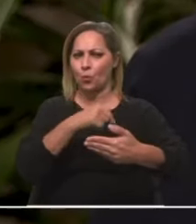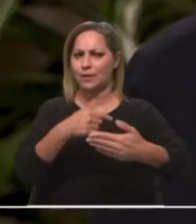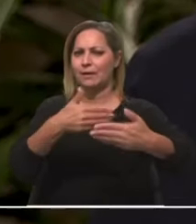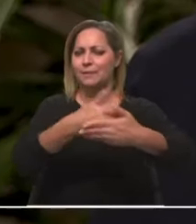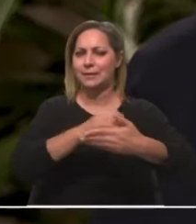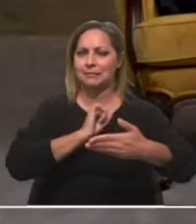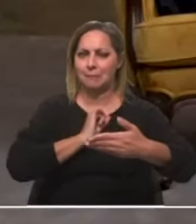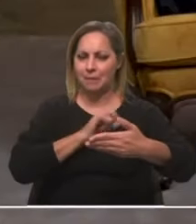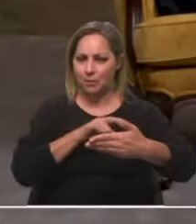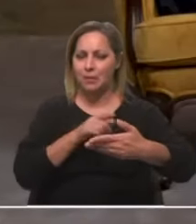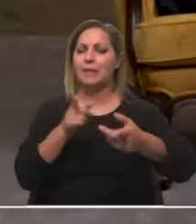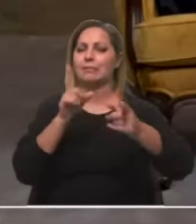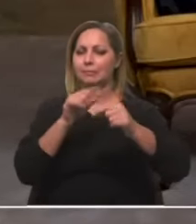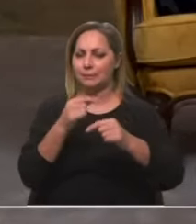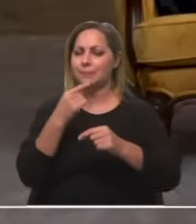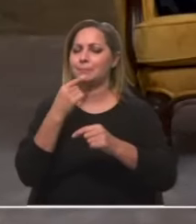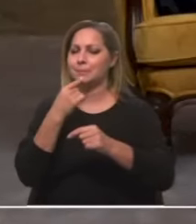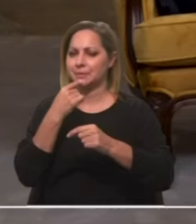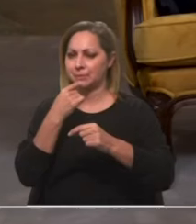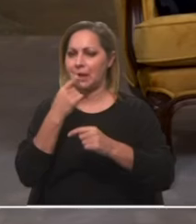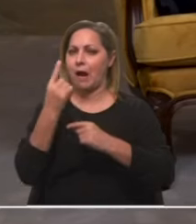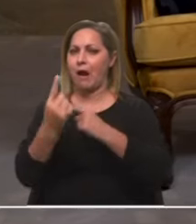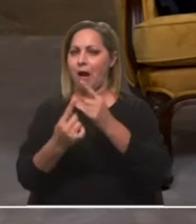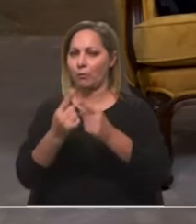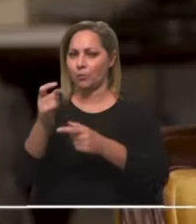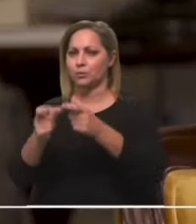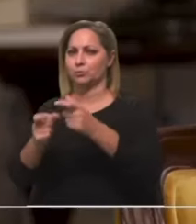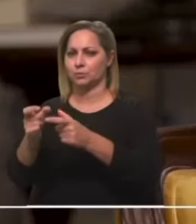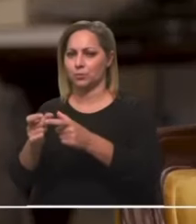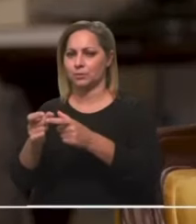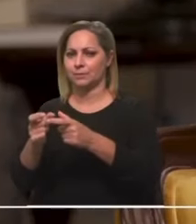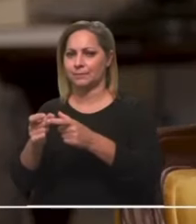também tive a percepção, que conversei muitas pessoas, que